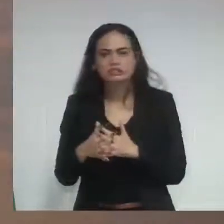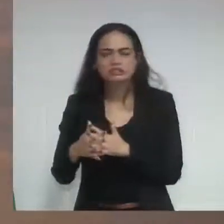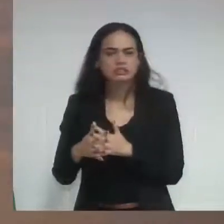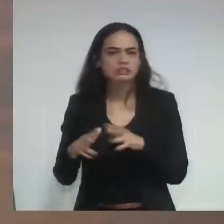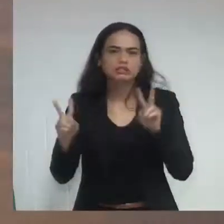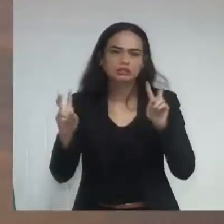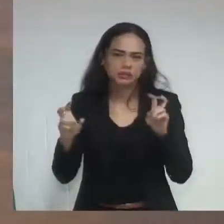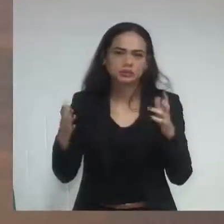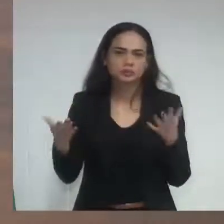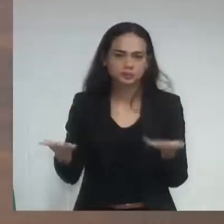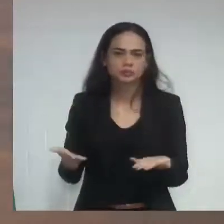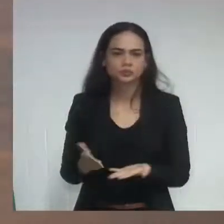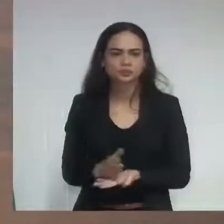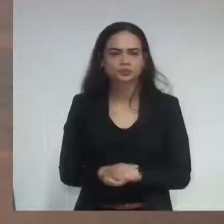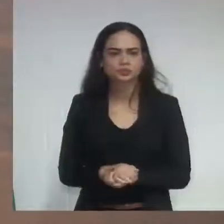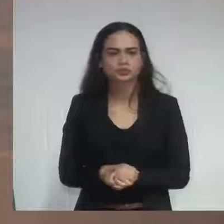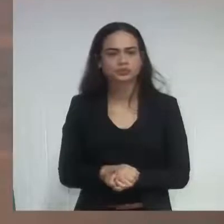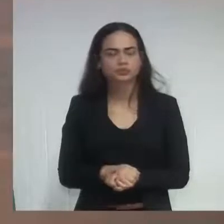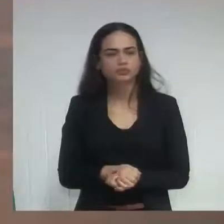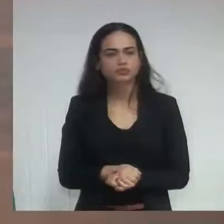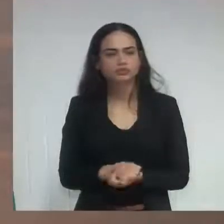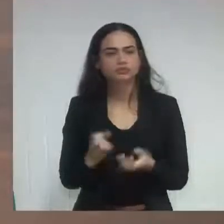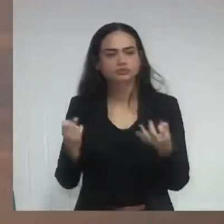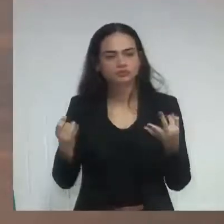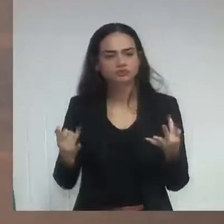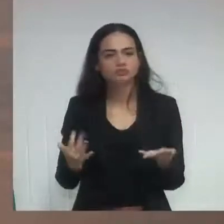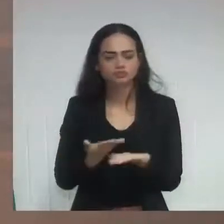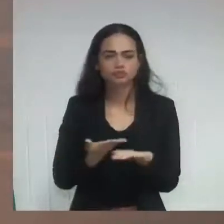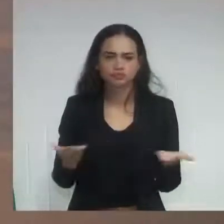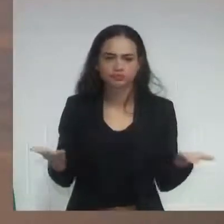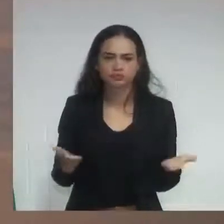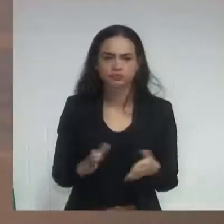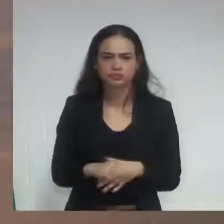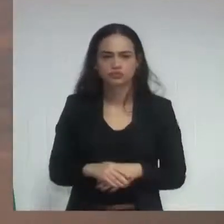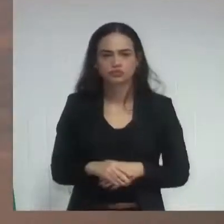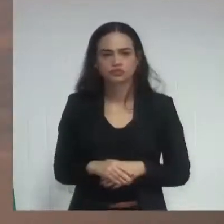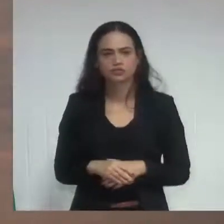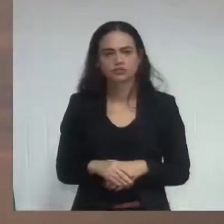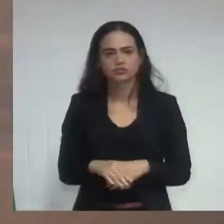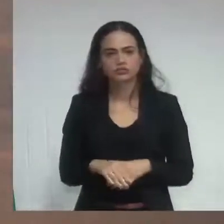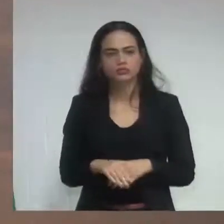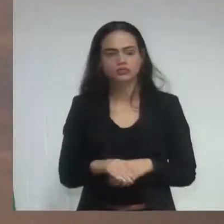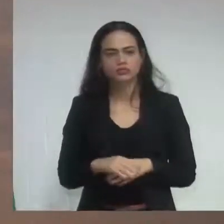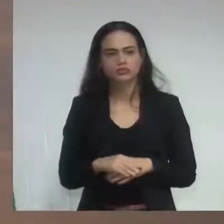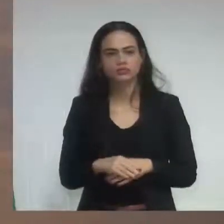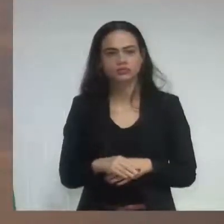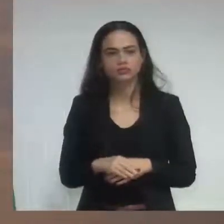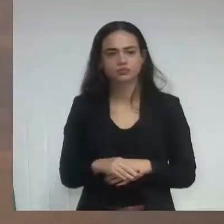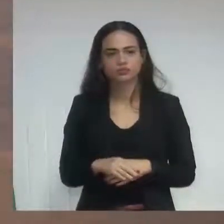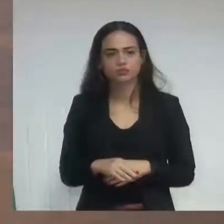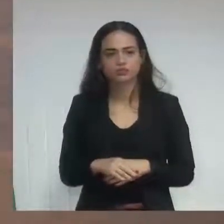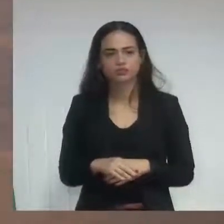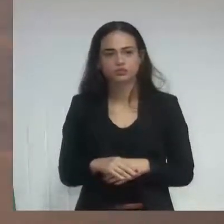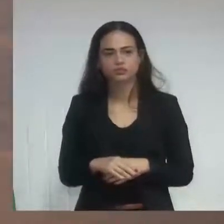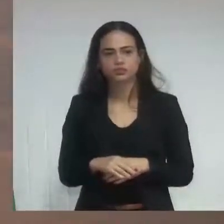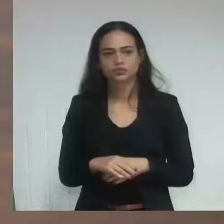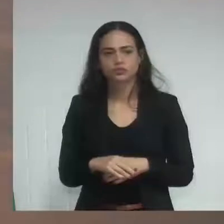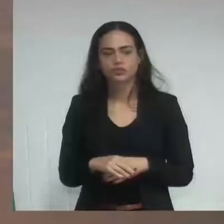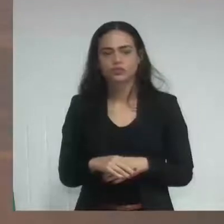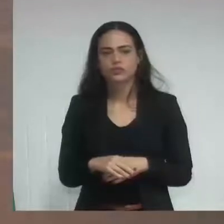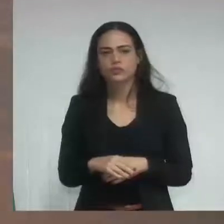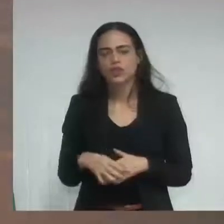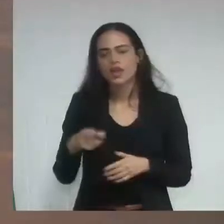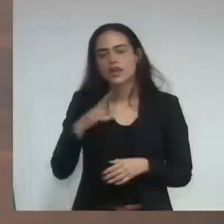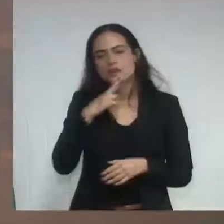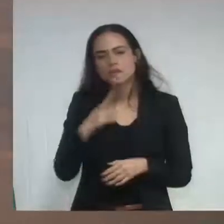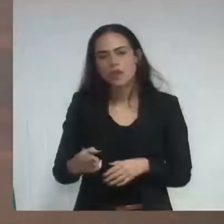que eu coloquei aqui muito objetivamente. Não temos ainda o resultado das contas, do julgamento das contas,